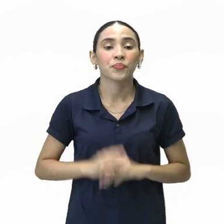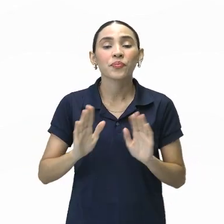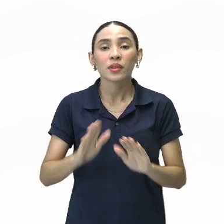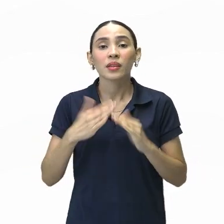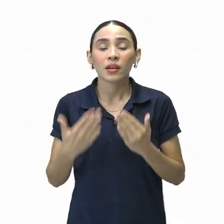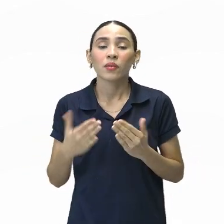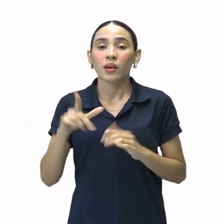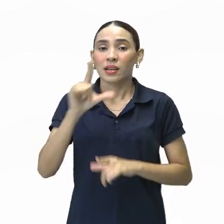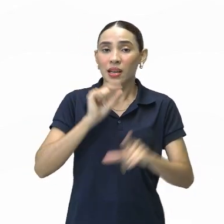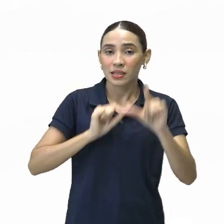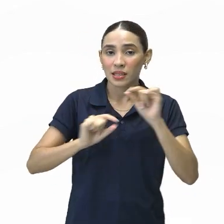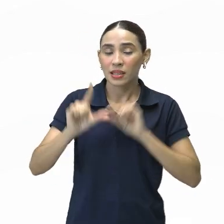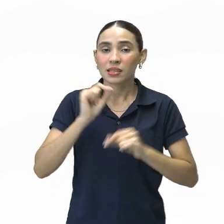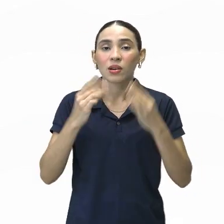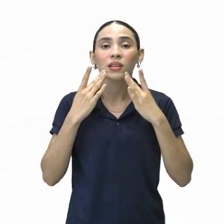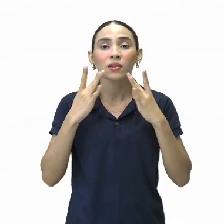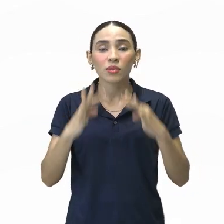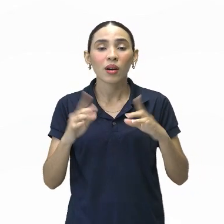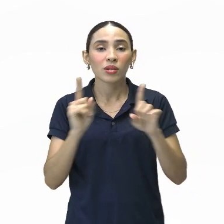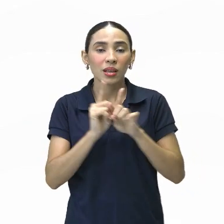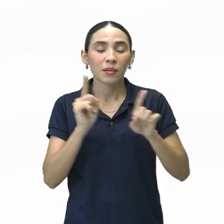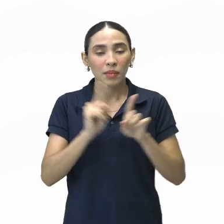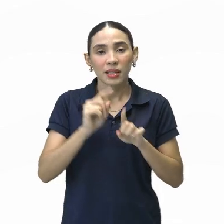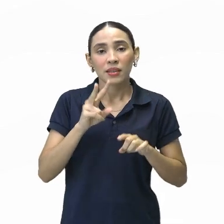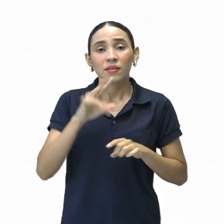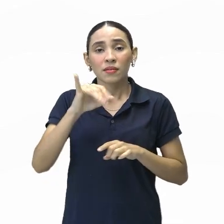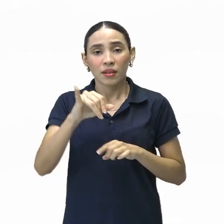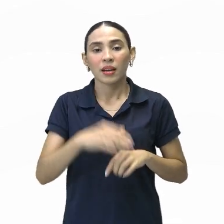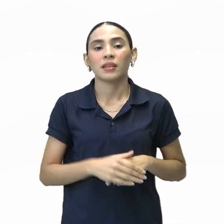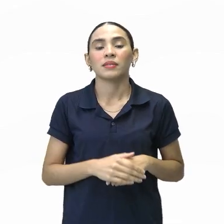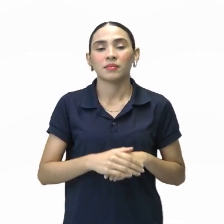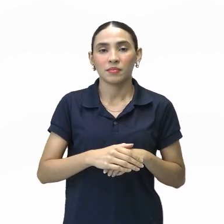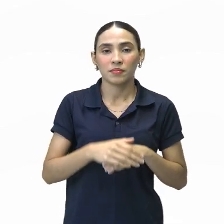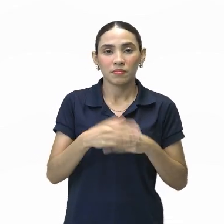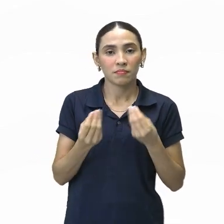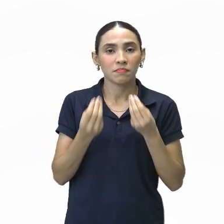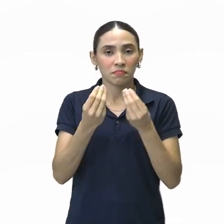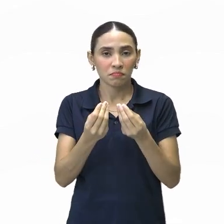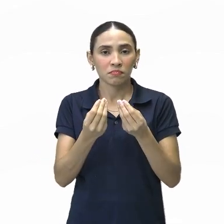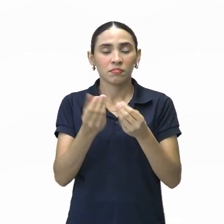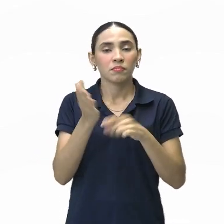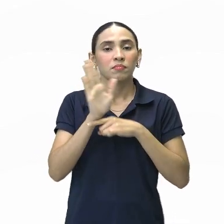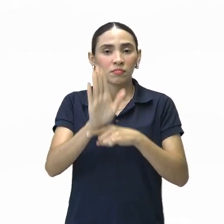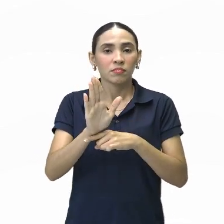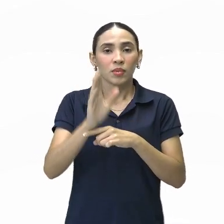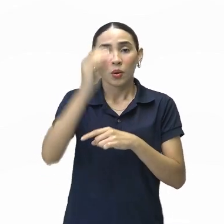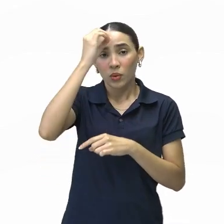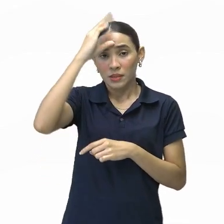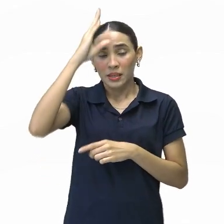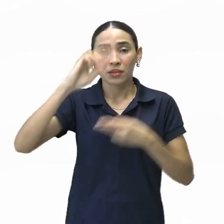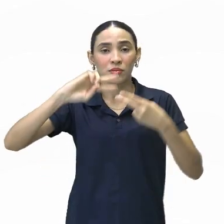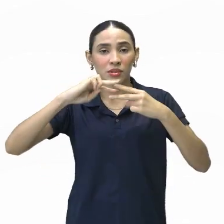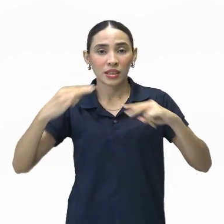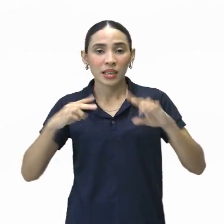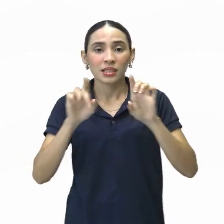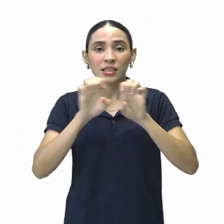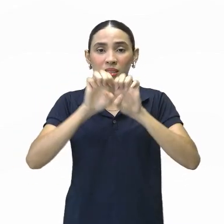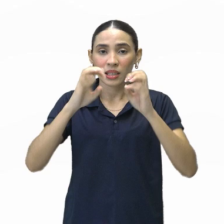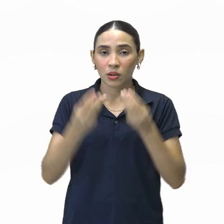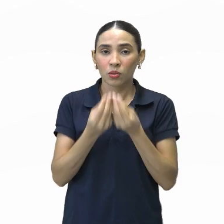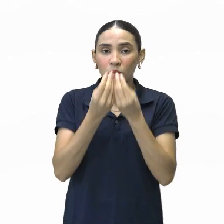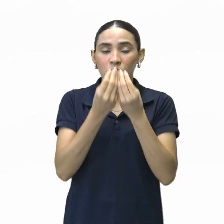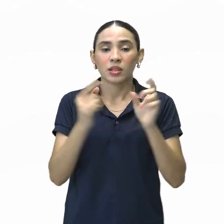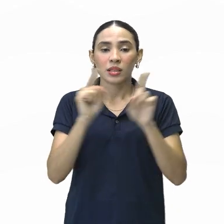a seleção natural também ela vai integrar conhecimentos da genética, da ecologia e